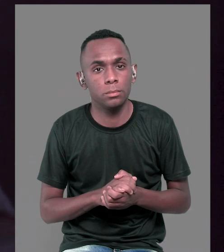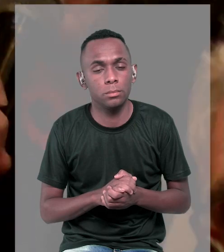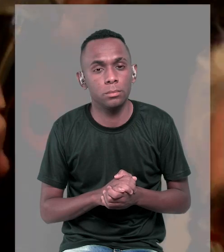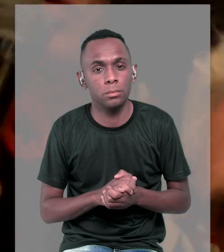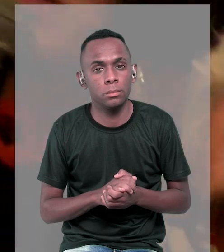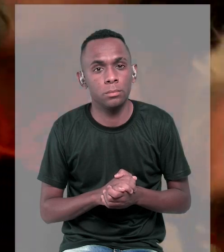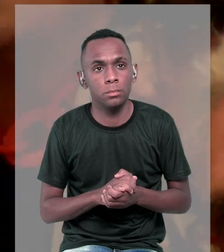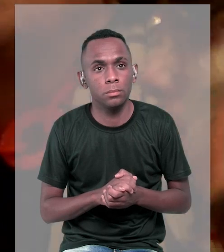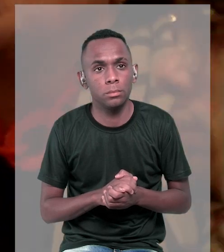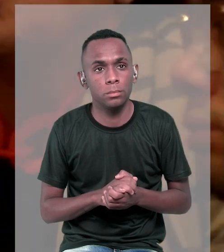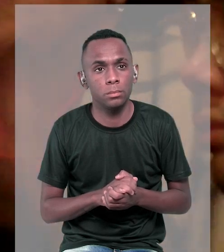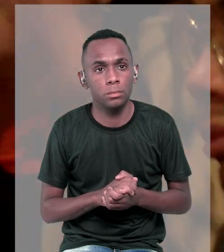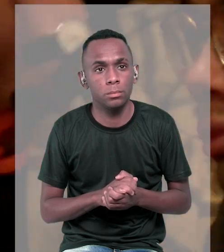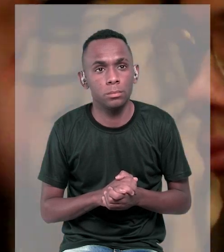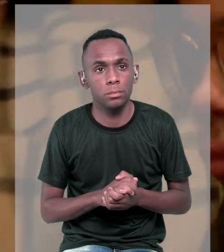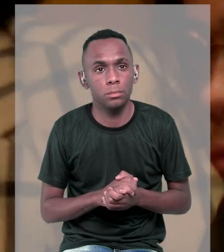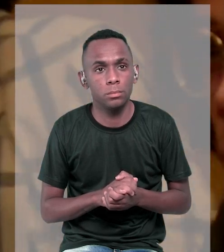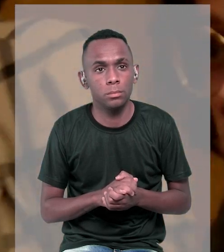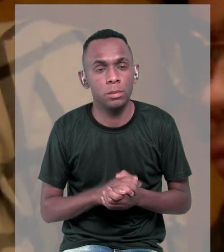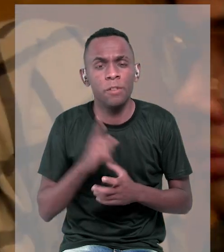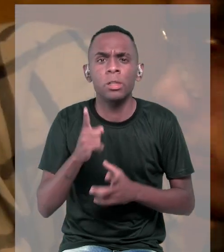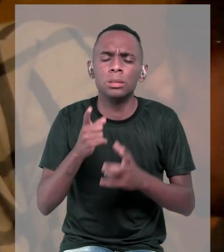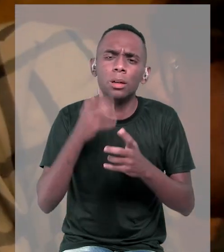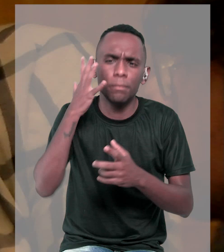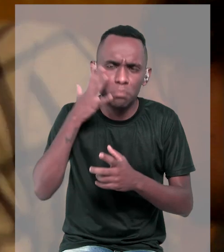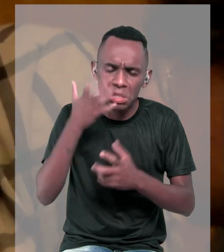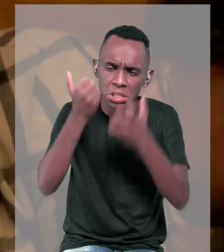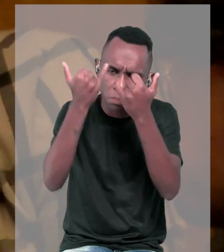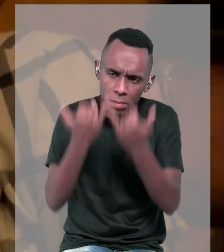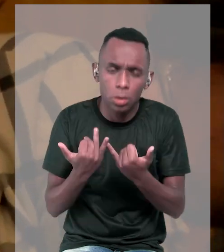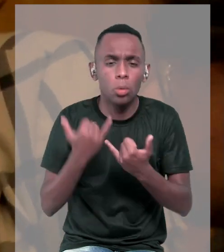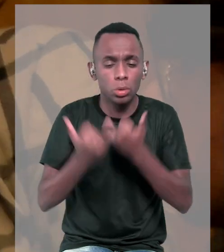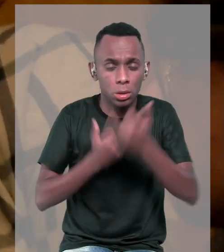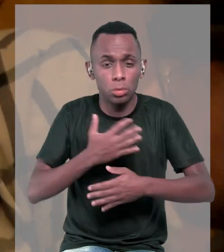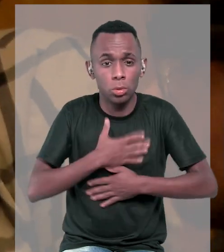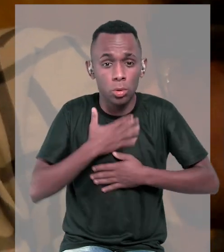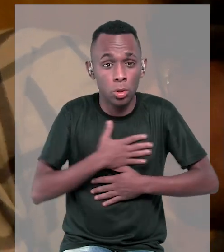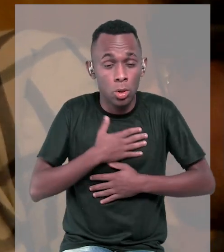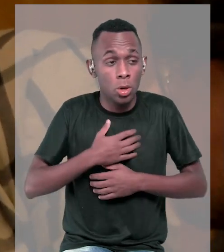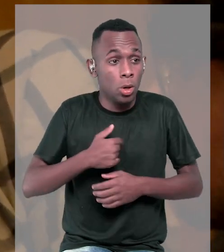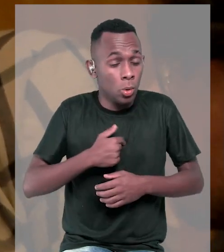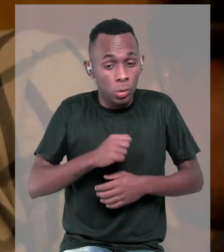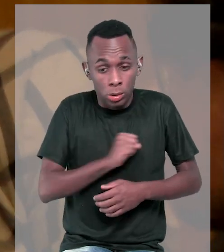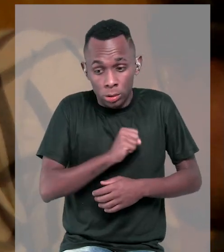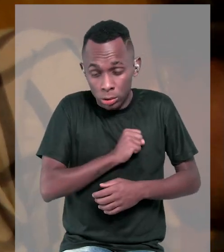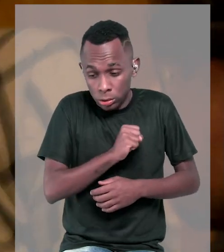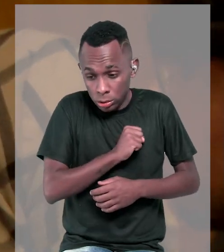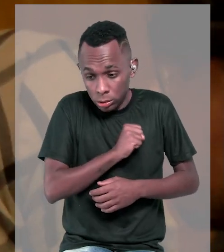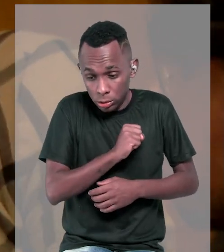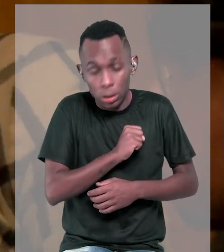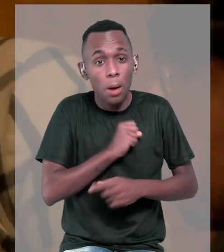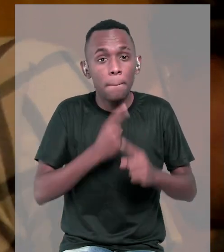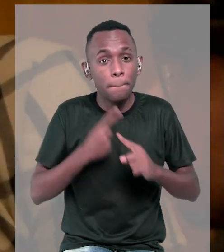Eugênio, bom, o que você disse sobre entretenimento me deu até taquicardia, porque é um arremate